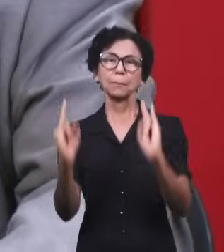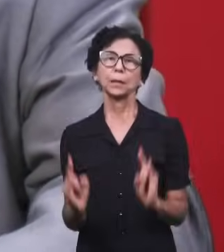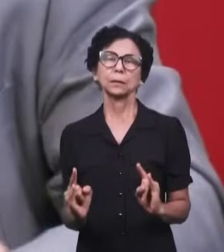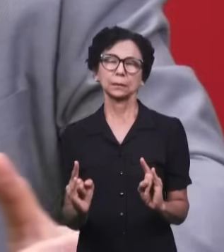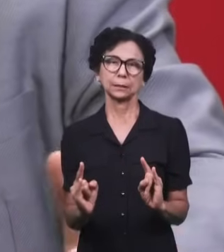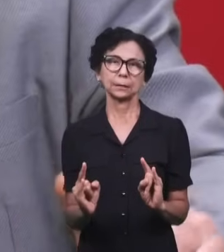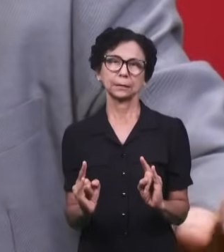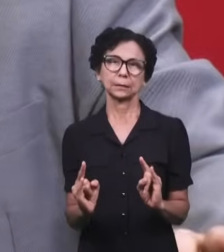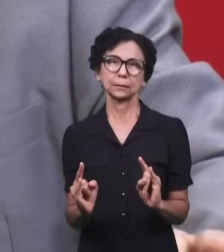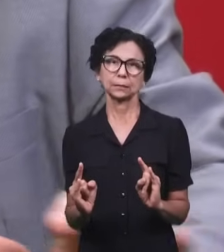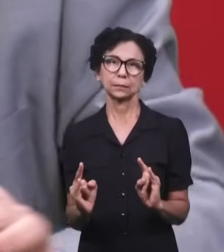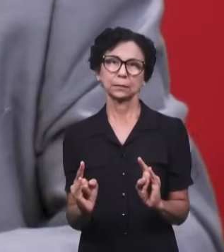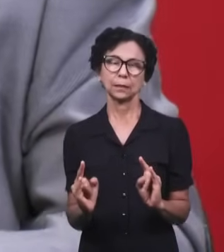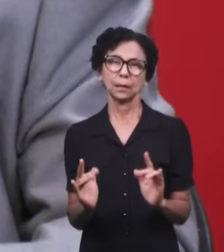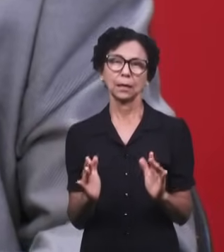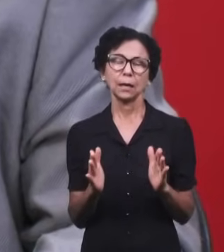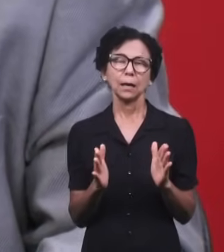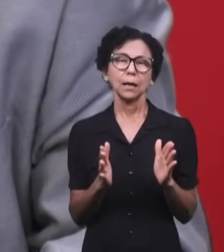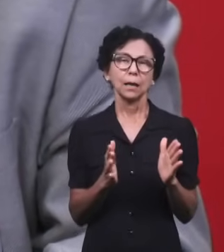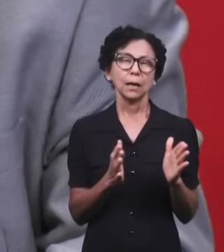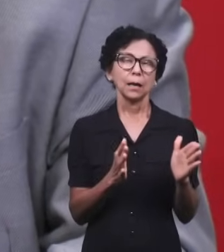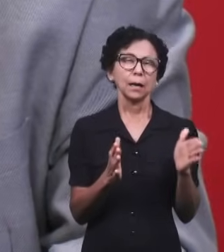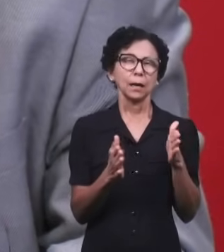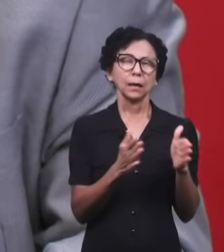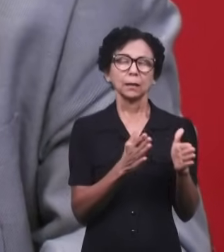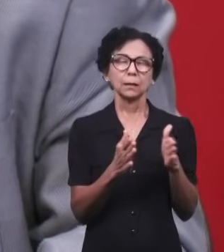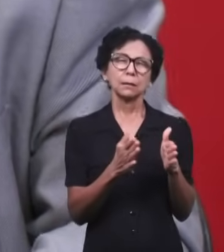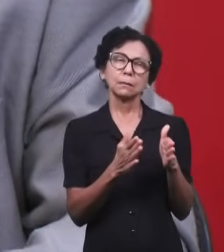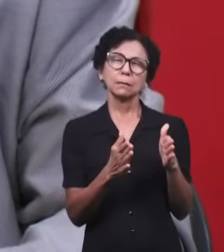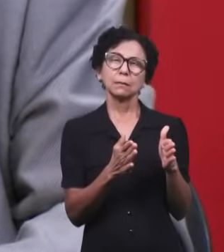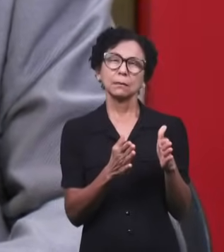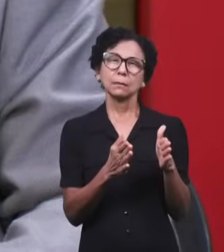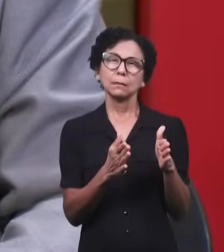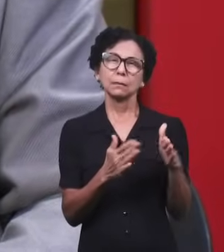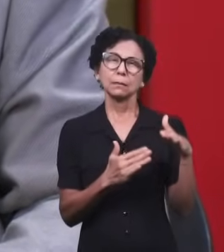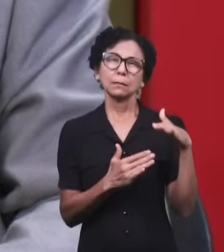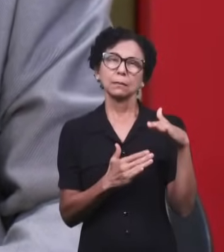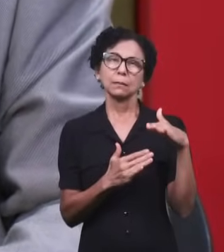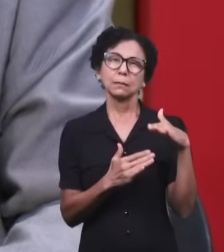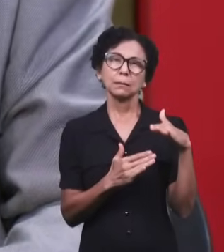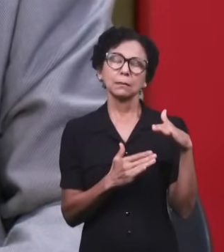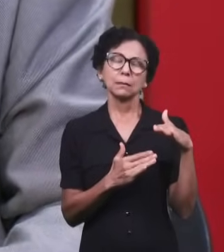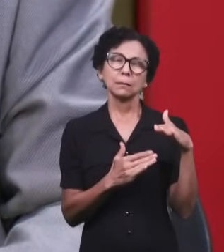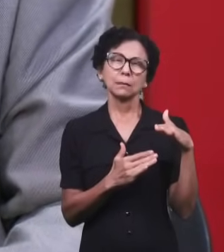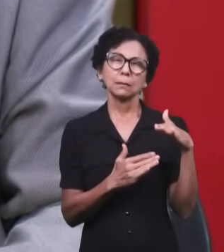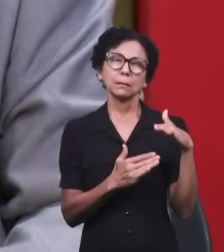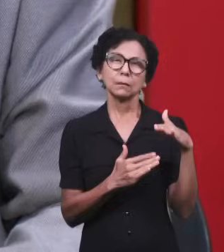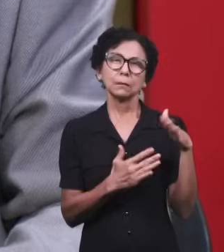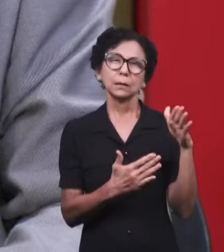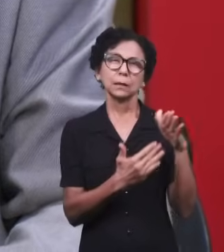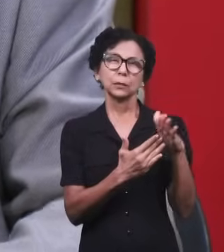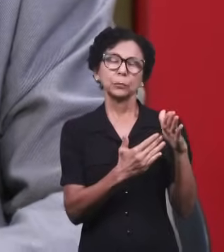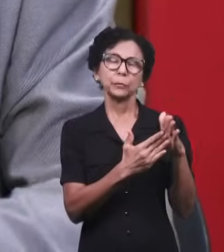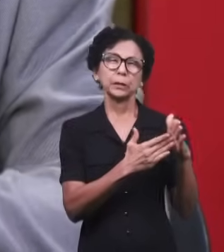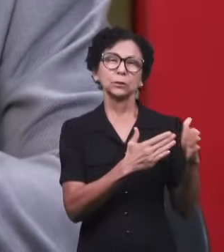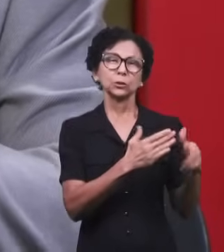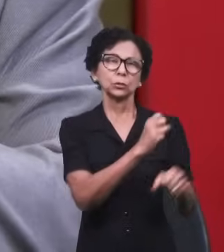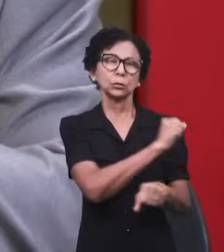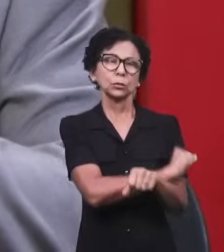Sodoma. Então, o que eu quero chamar a atenção, e pedir que vocês comentem aqui, é que